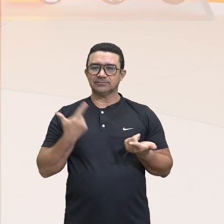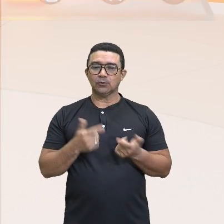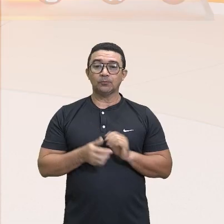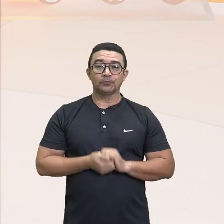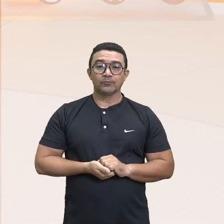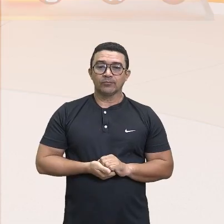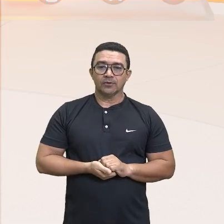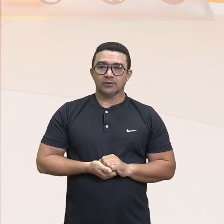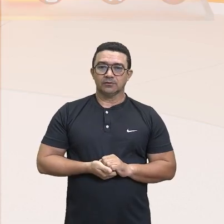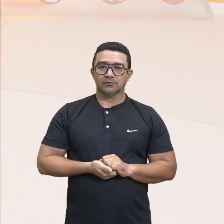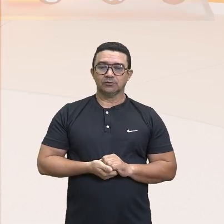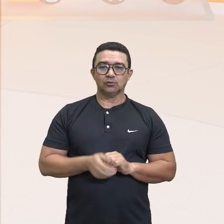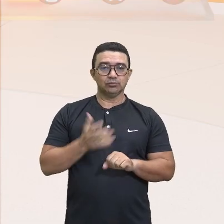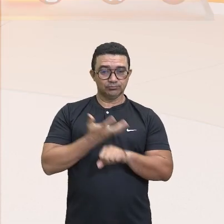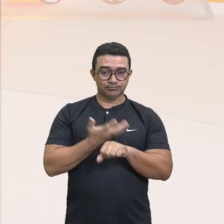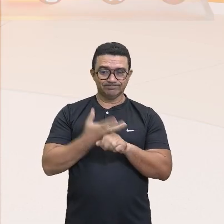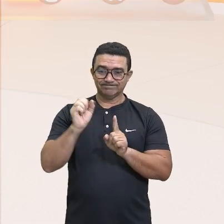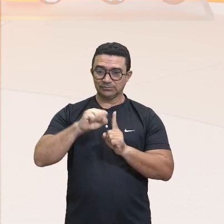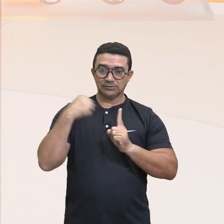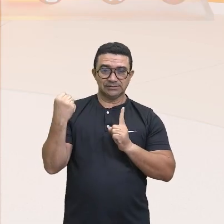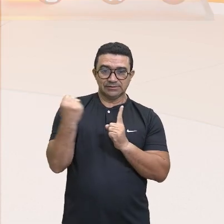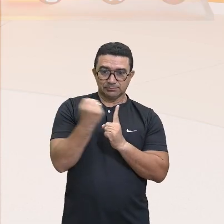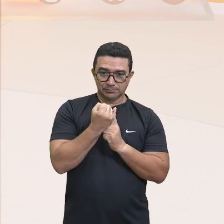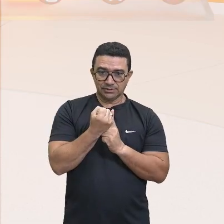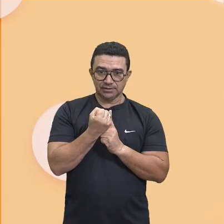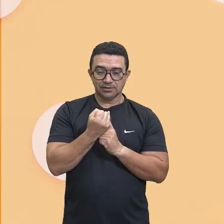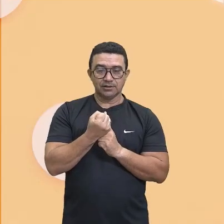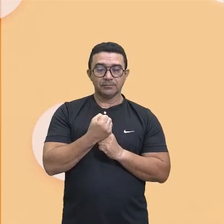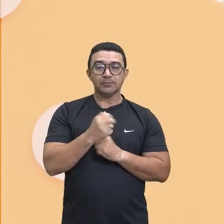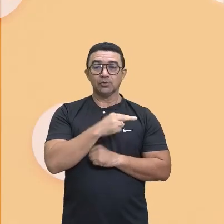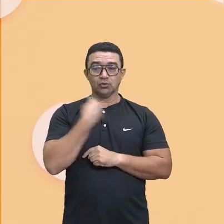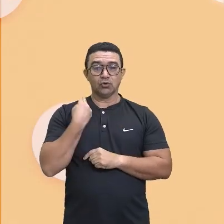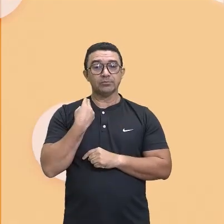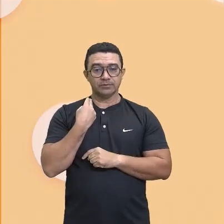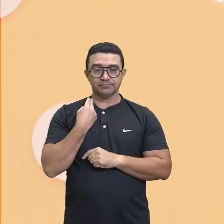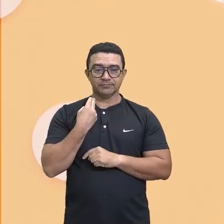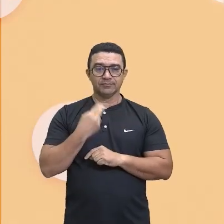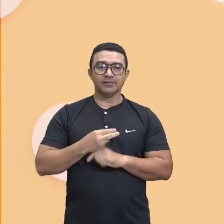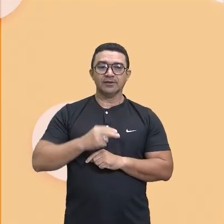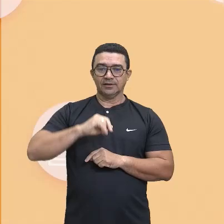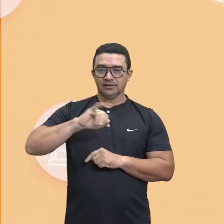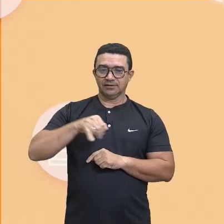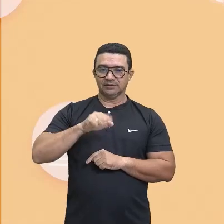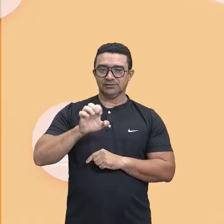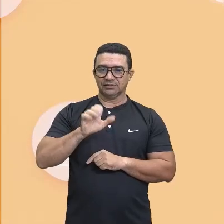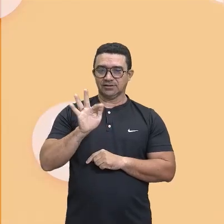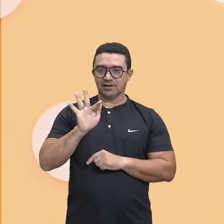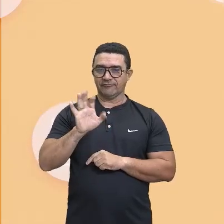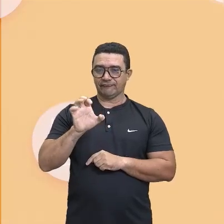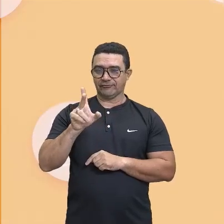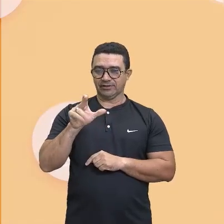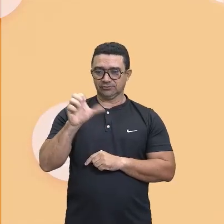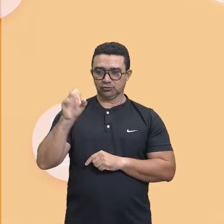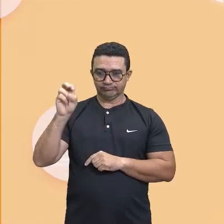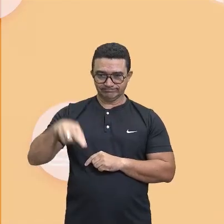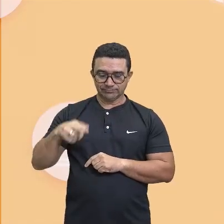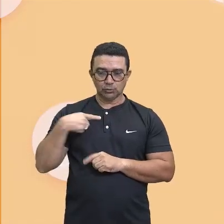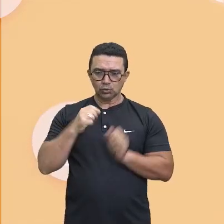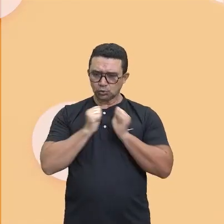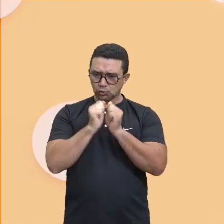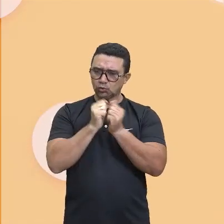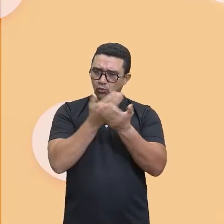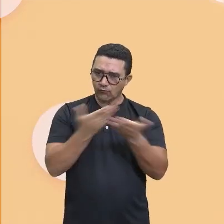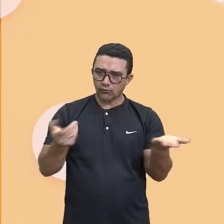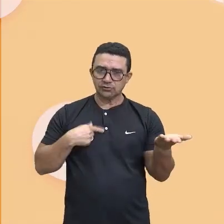aqui no componente de Sociologia. Eu sou o professor Jefferson. Nesta aula, vou estar com vocês aí